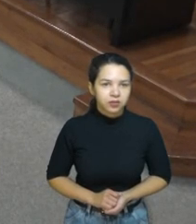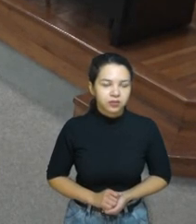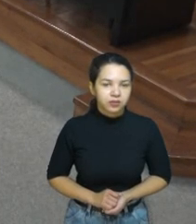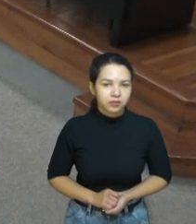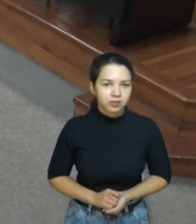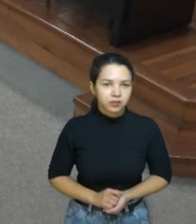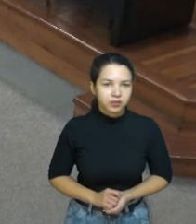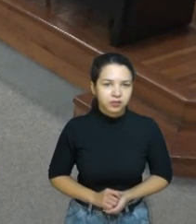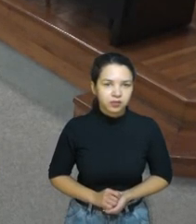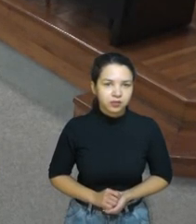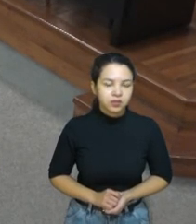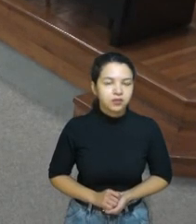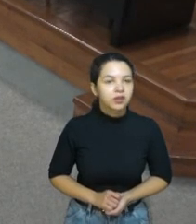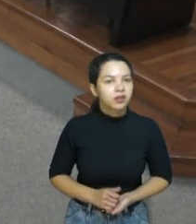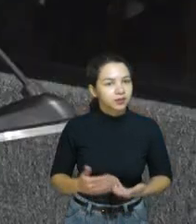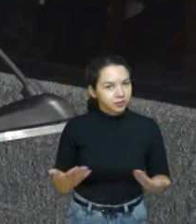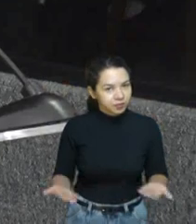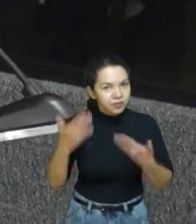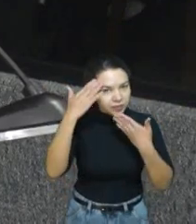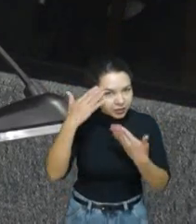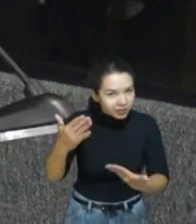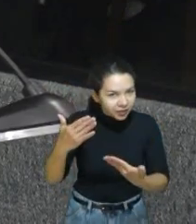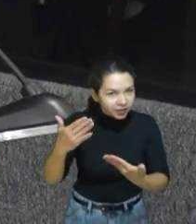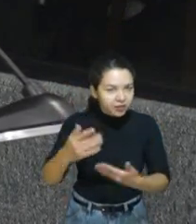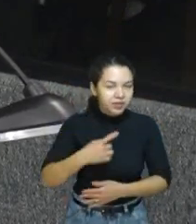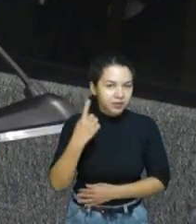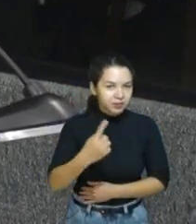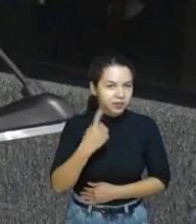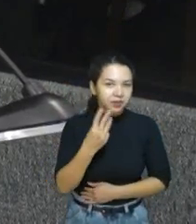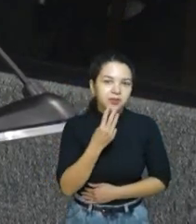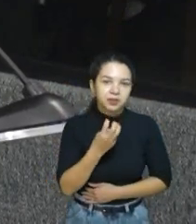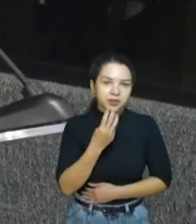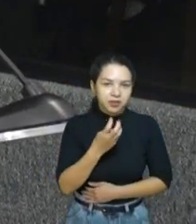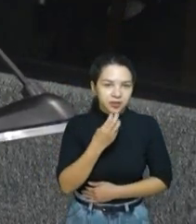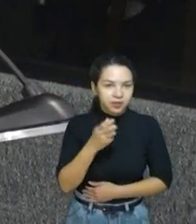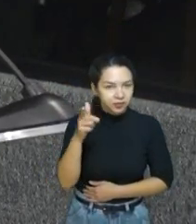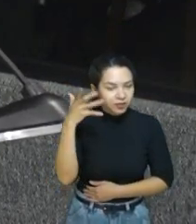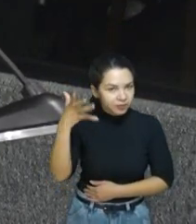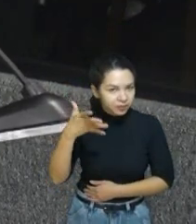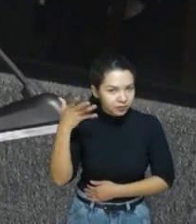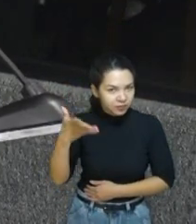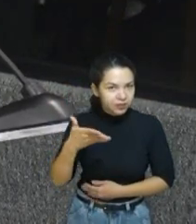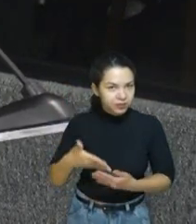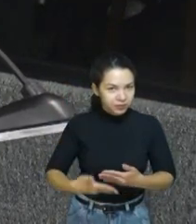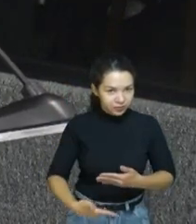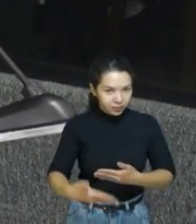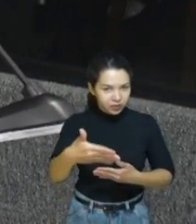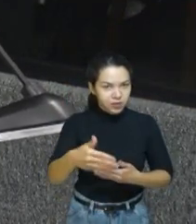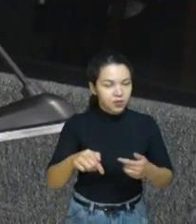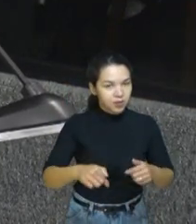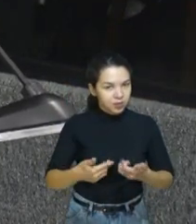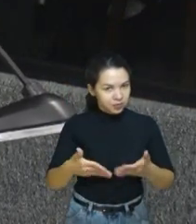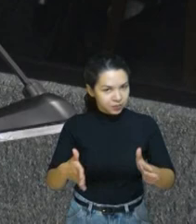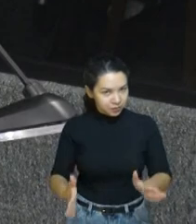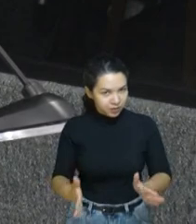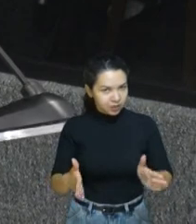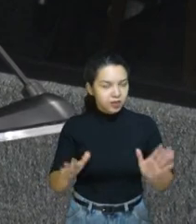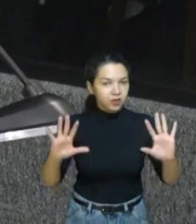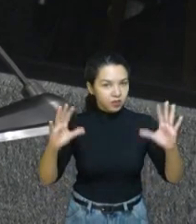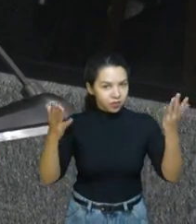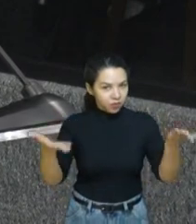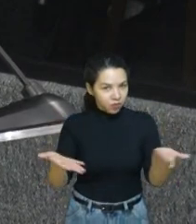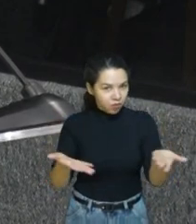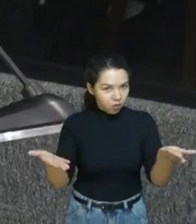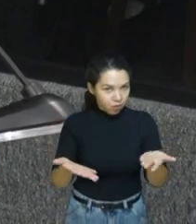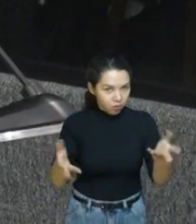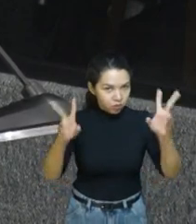Agora sim. Muito obrigada, deputado Marquito, pela sua fala introdutória ao nosso evento de hoje, que vai ter a palestra